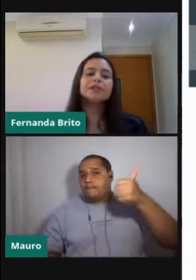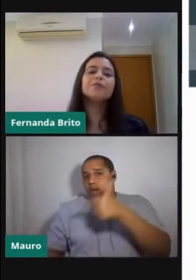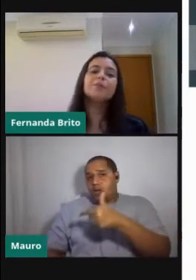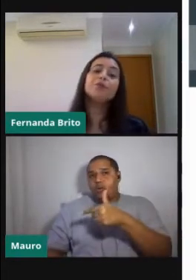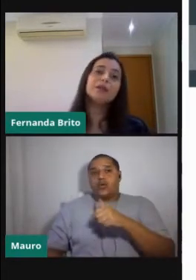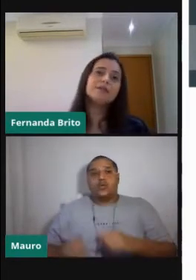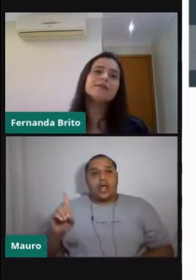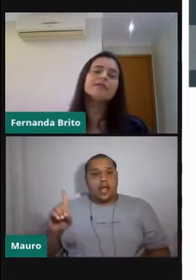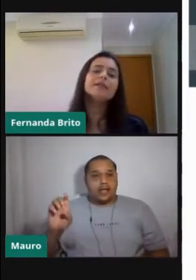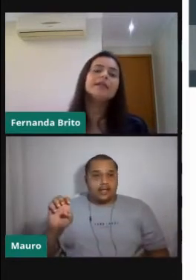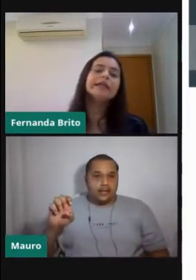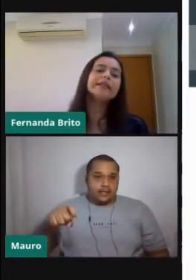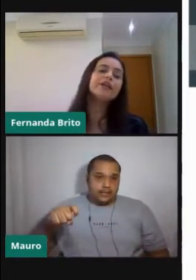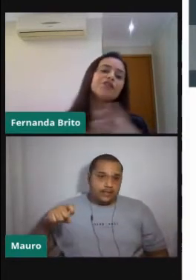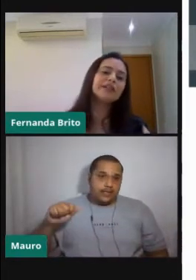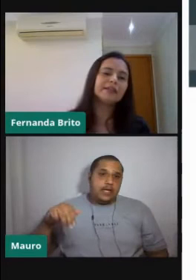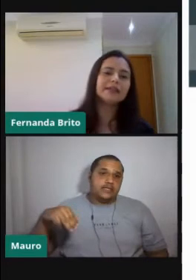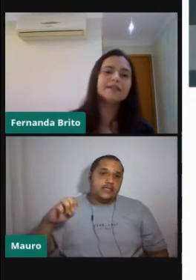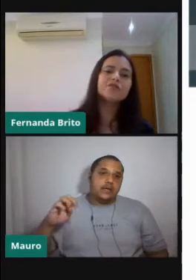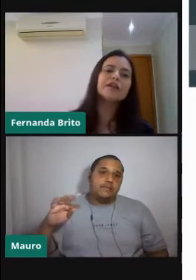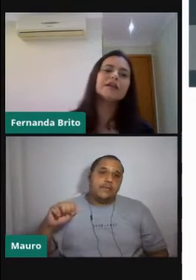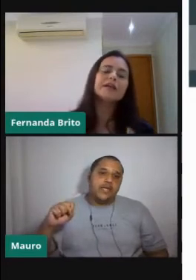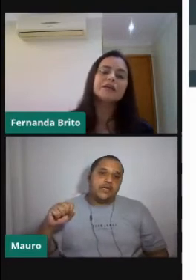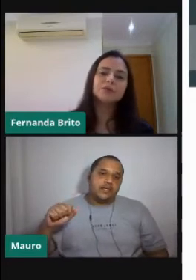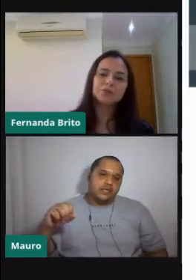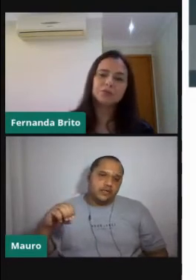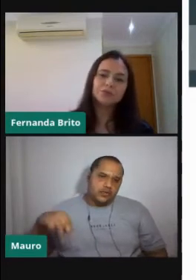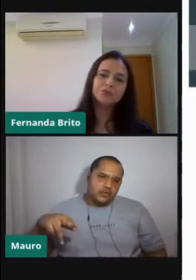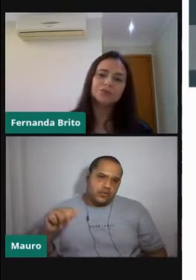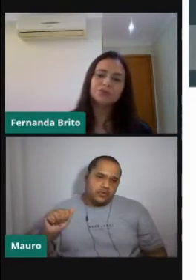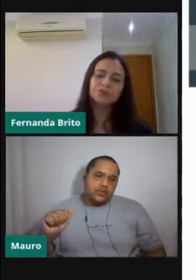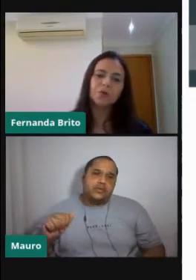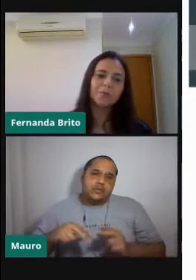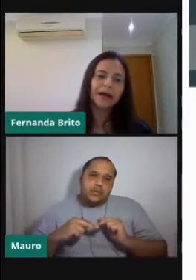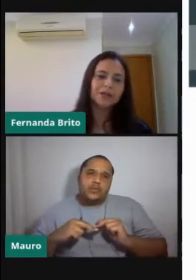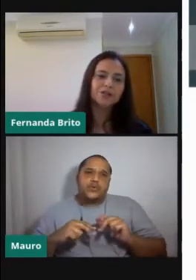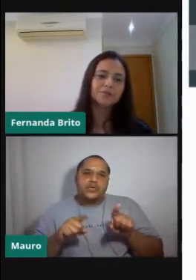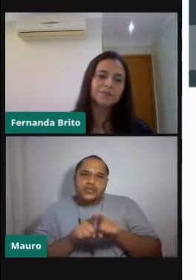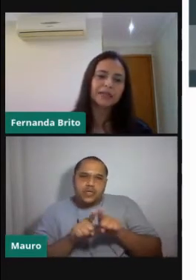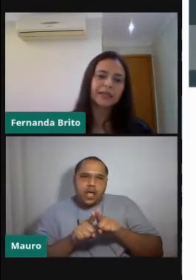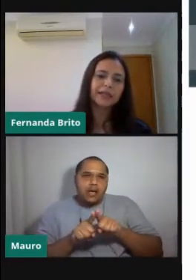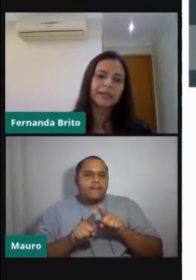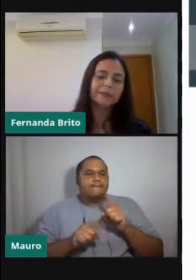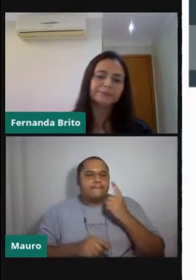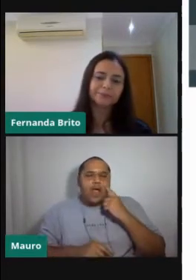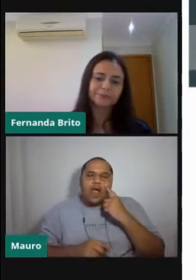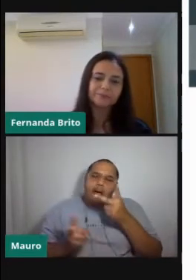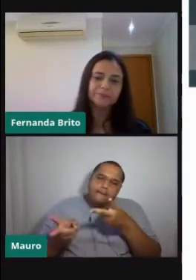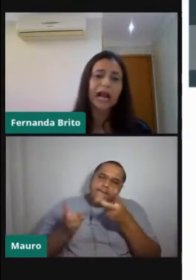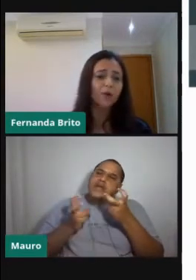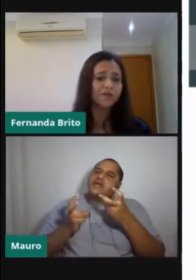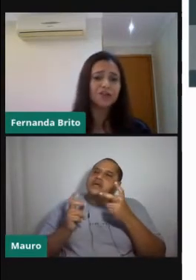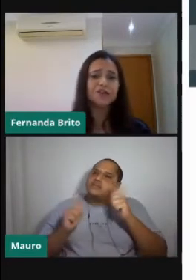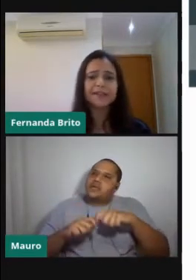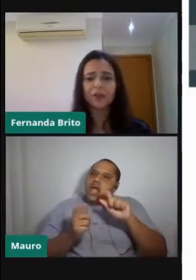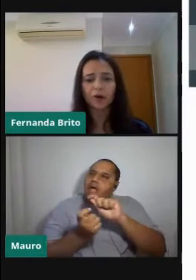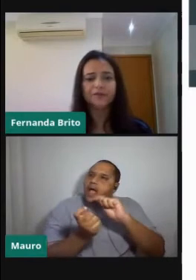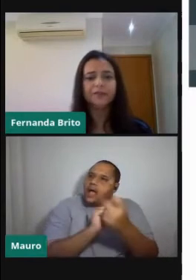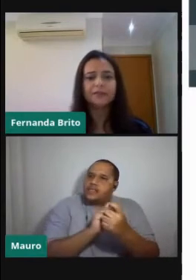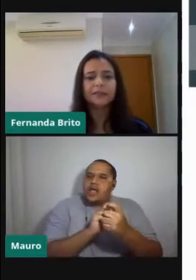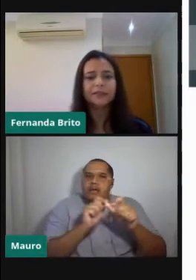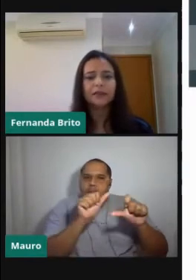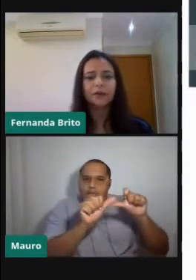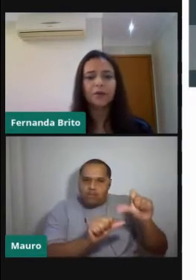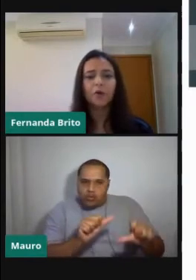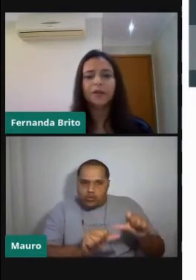propõe, inclusive, uma mudança nas diretrizes, né, do combate a